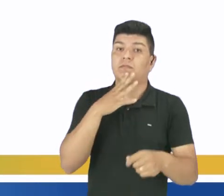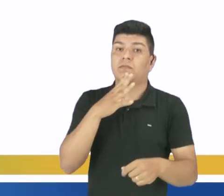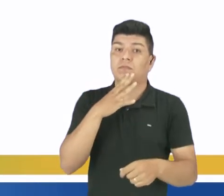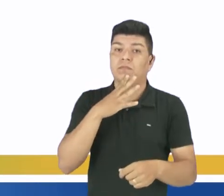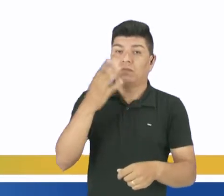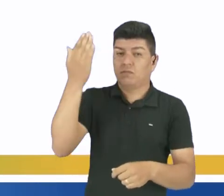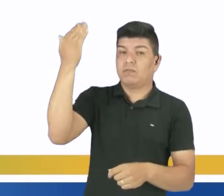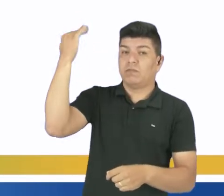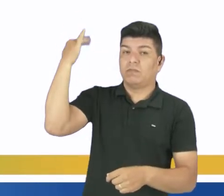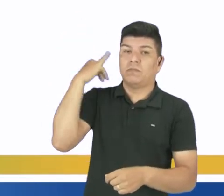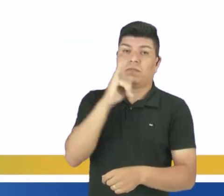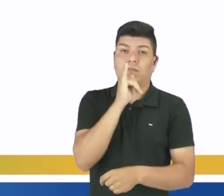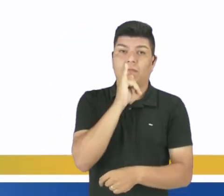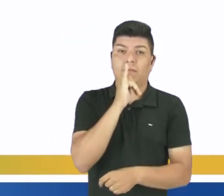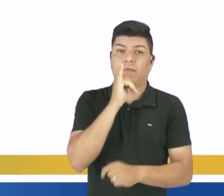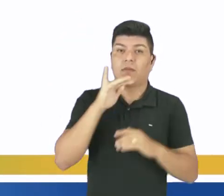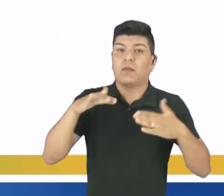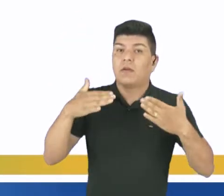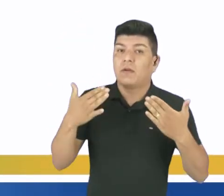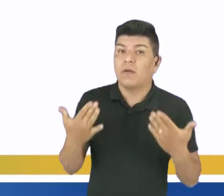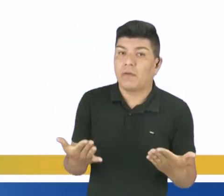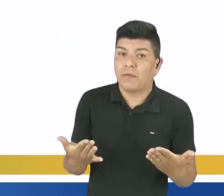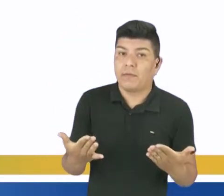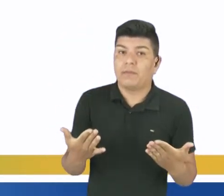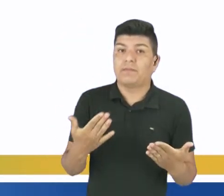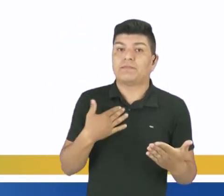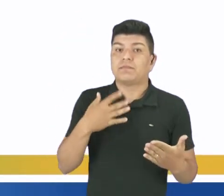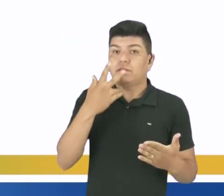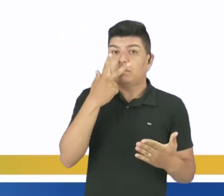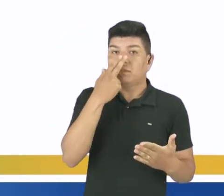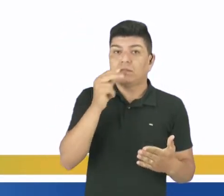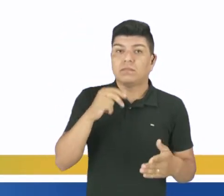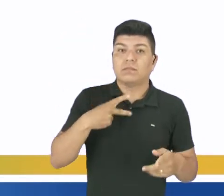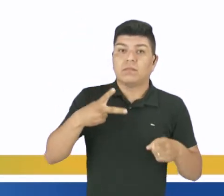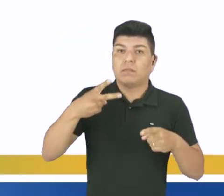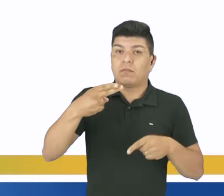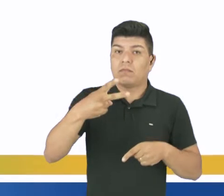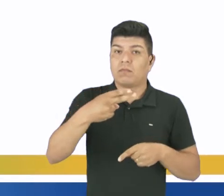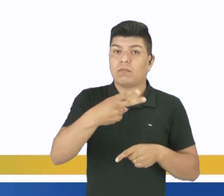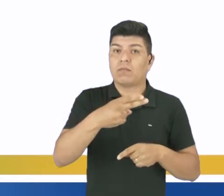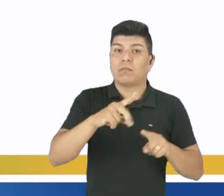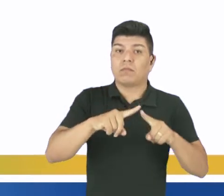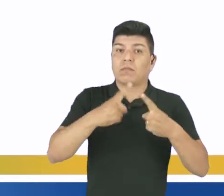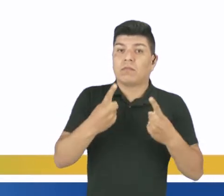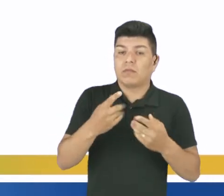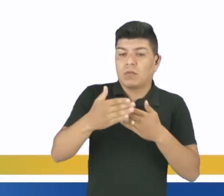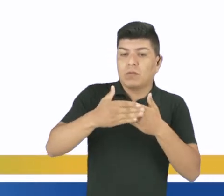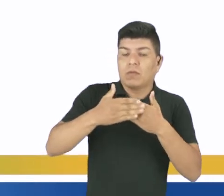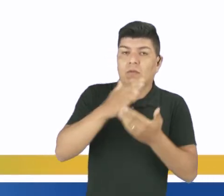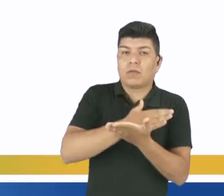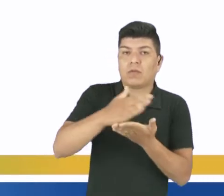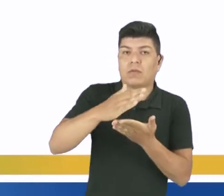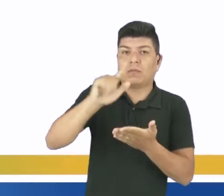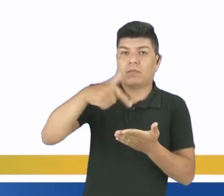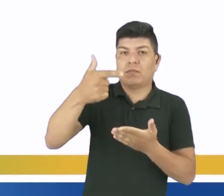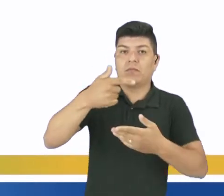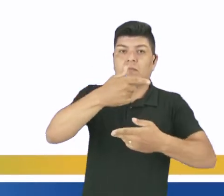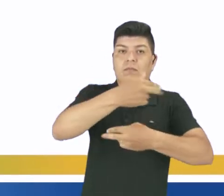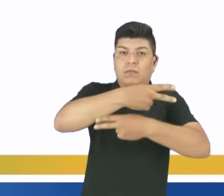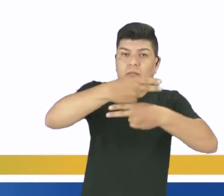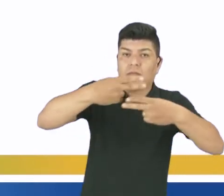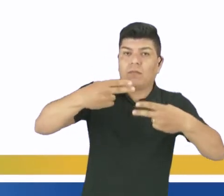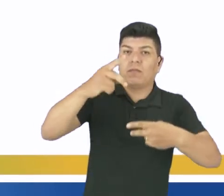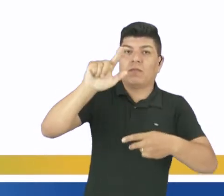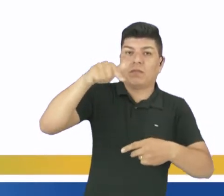reconhecidas antiga, por exemplo, é a pedra para fazer o corte das coisas. Mas quando você começa a usar outros instrumentos